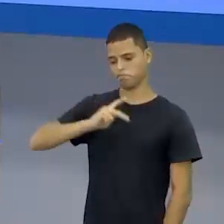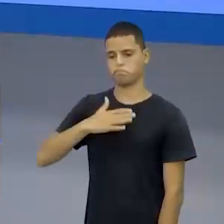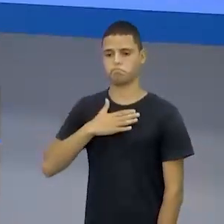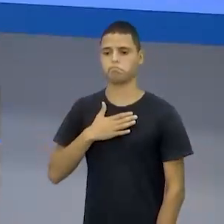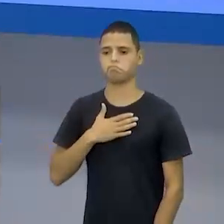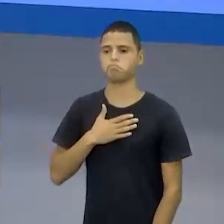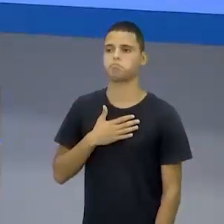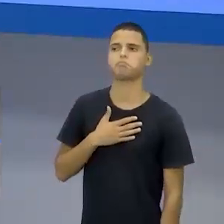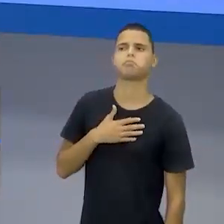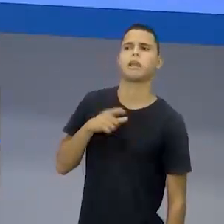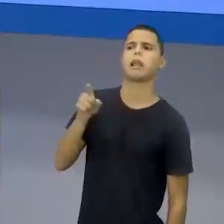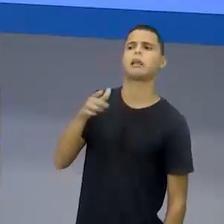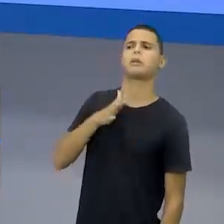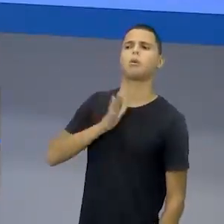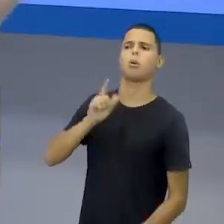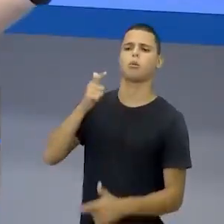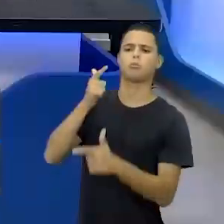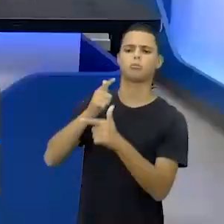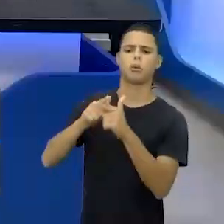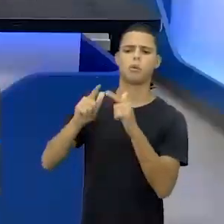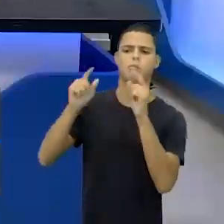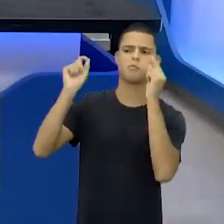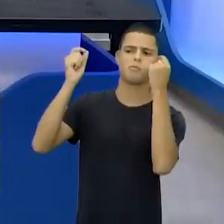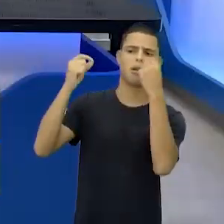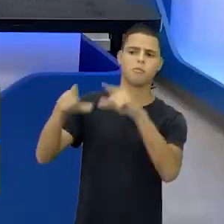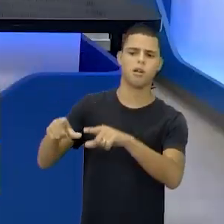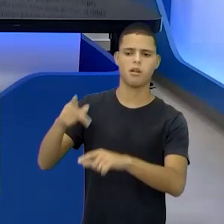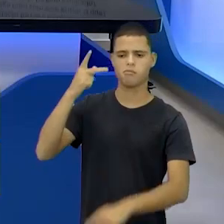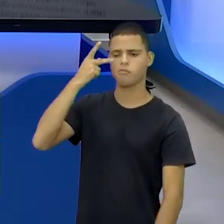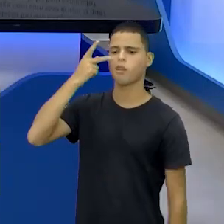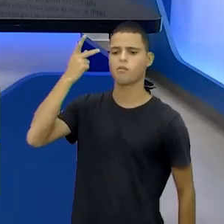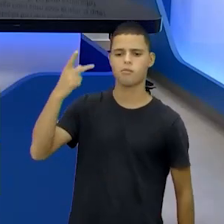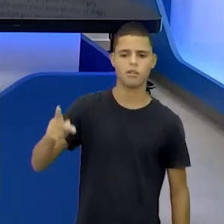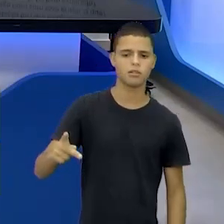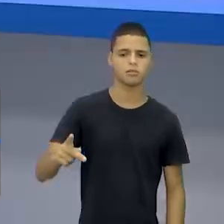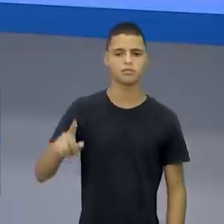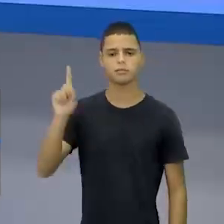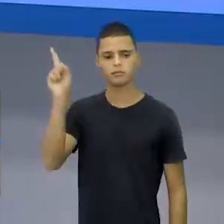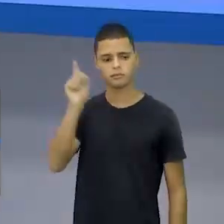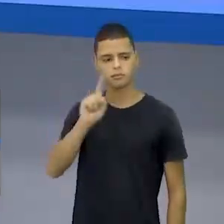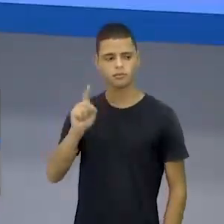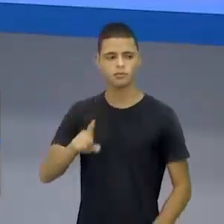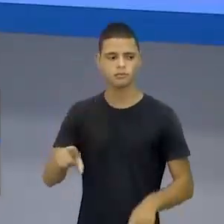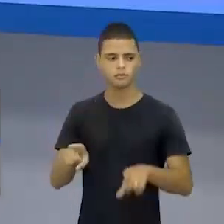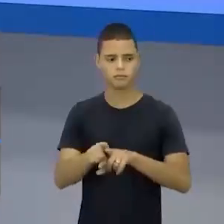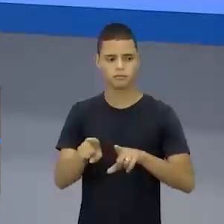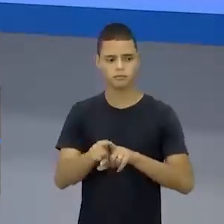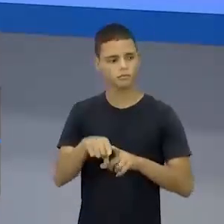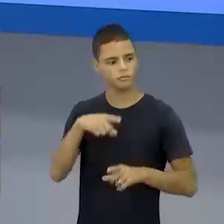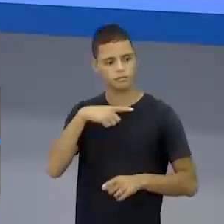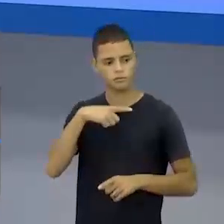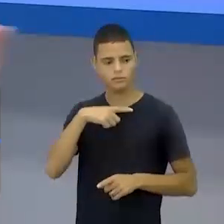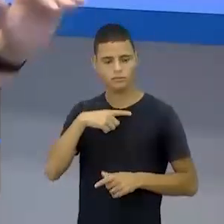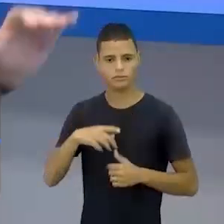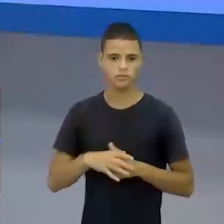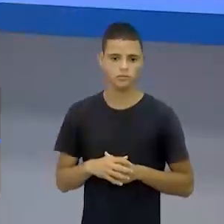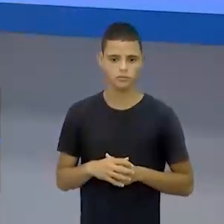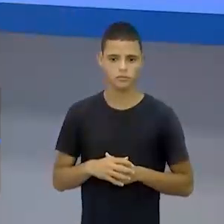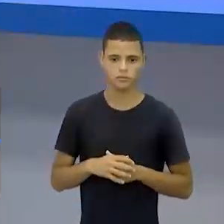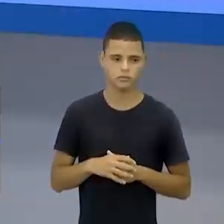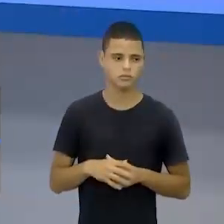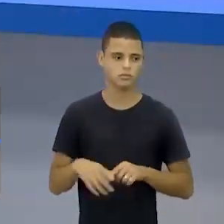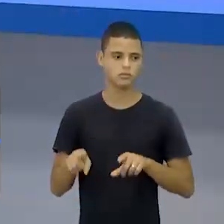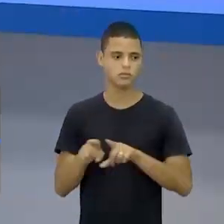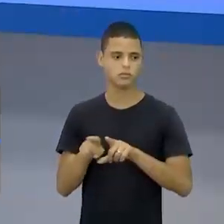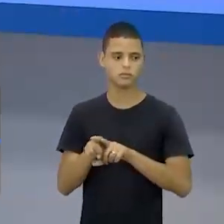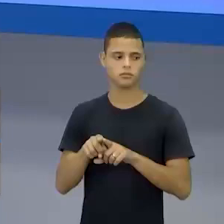sim encarar aquilo como uma coisa profissional. Exato. Isso acontece quando a gente é professor, né? Às vezes a gente pode ter algum aluno que deu algum problema com a gente em sala, mas na hora que a gente